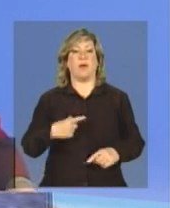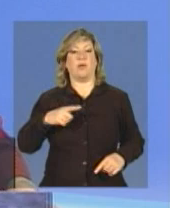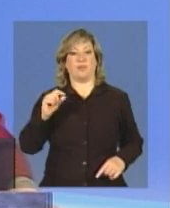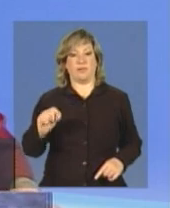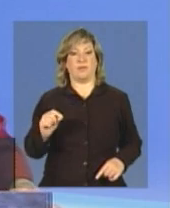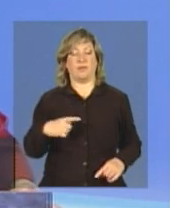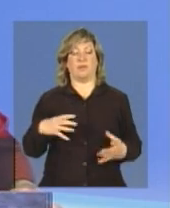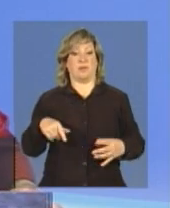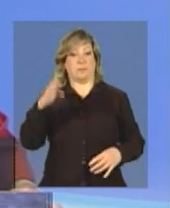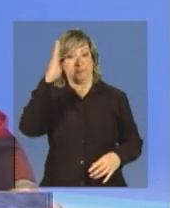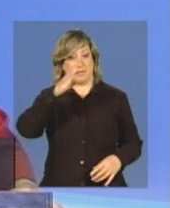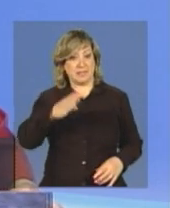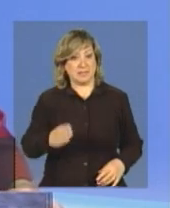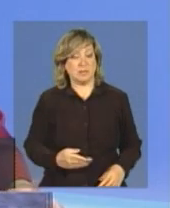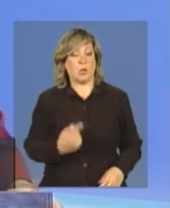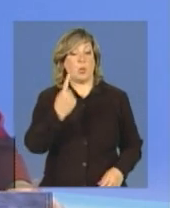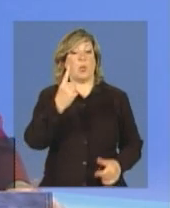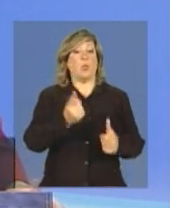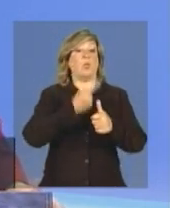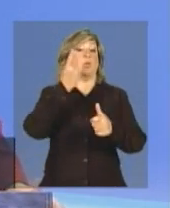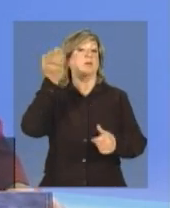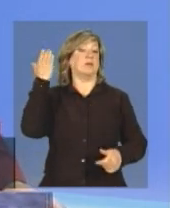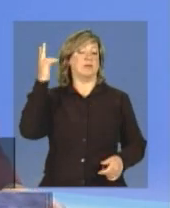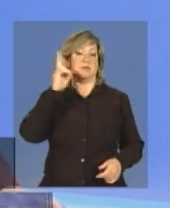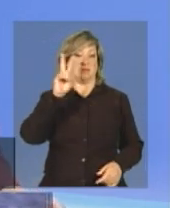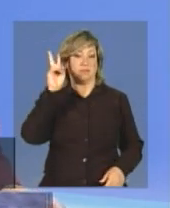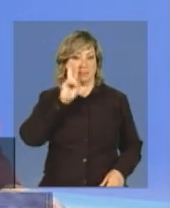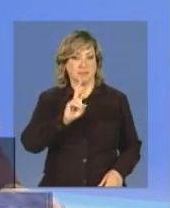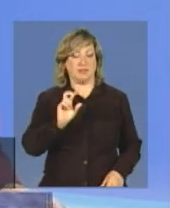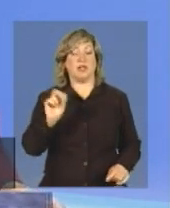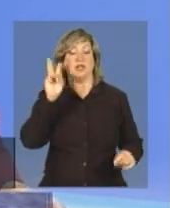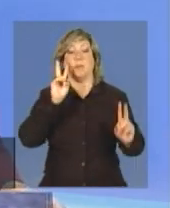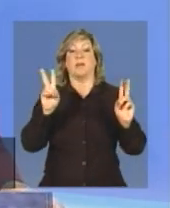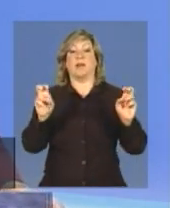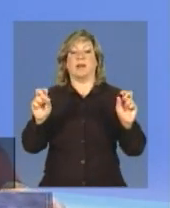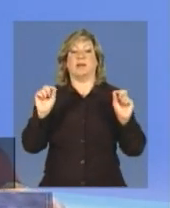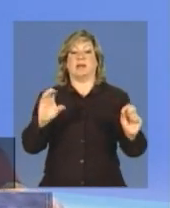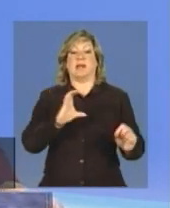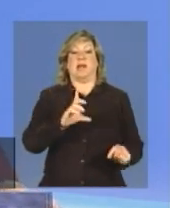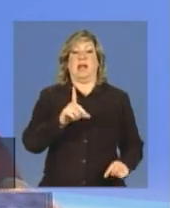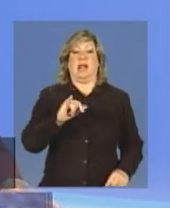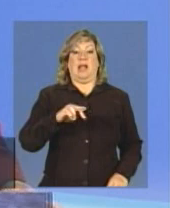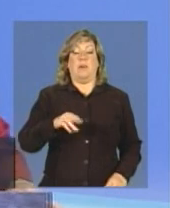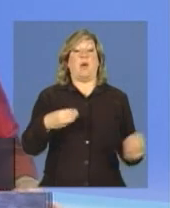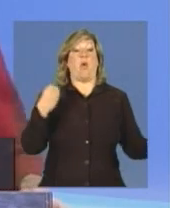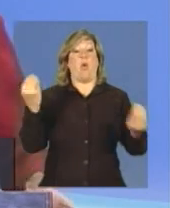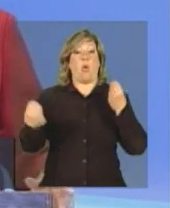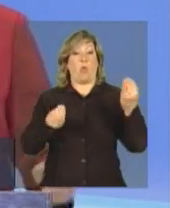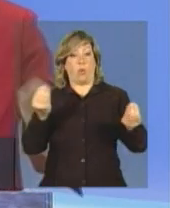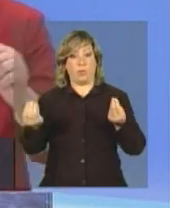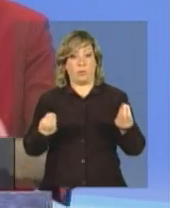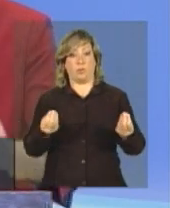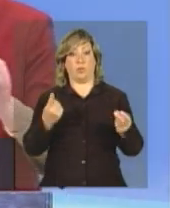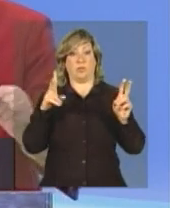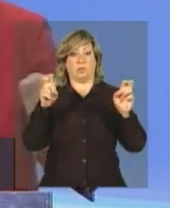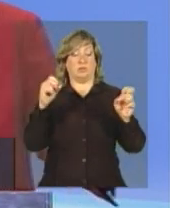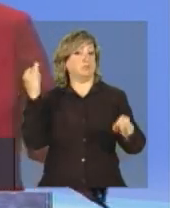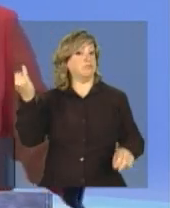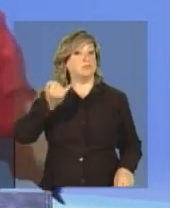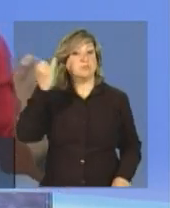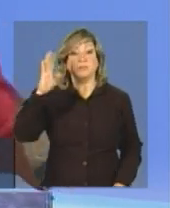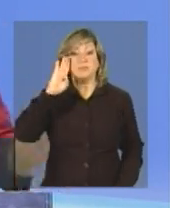Brasil foi um dos precursores da questão do clima como uma